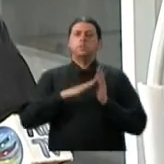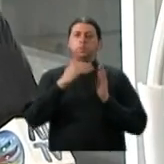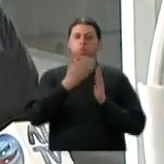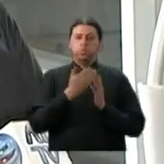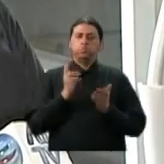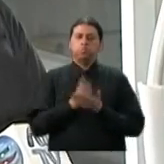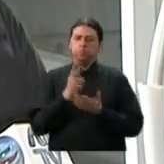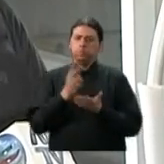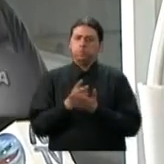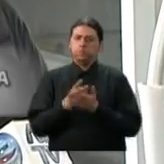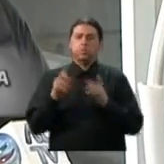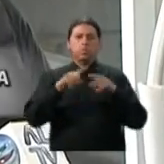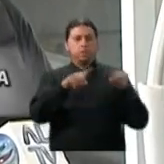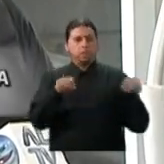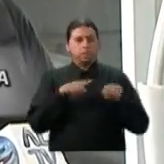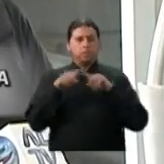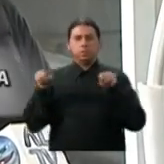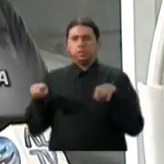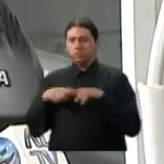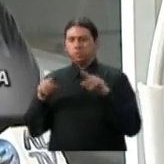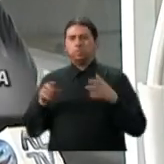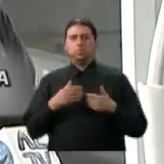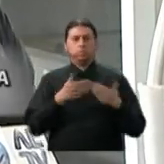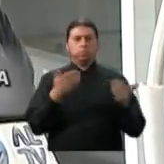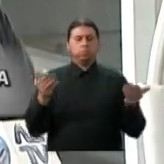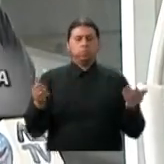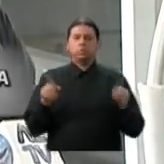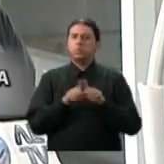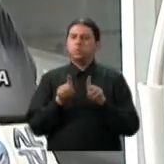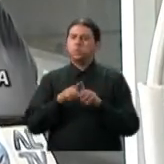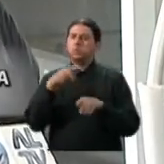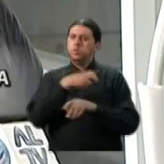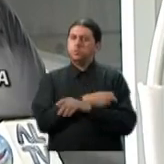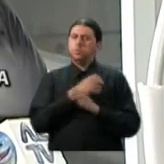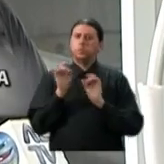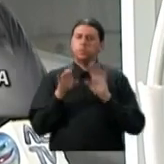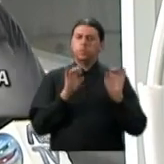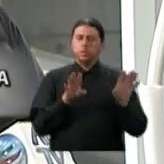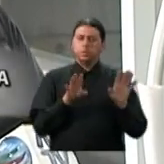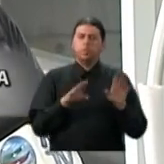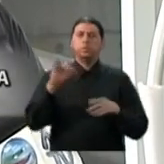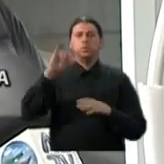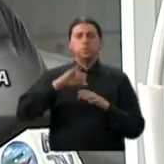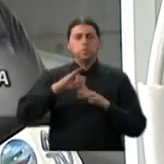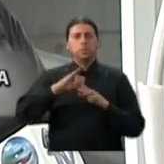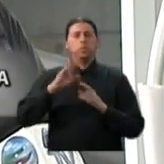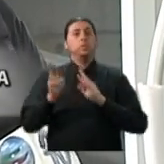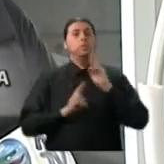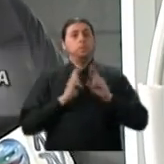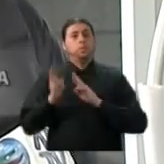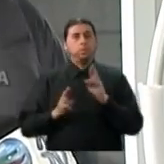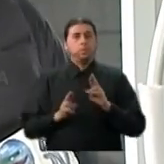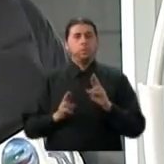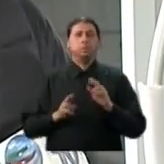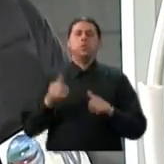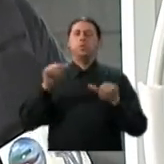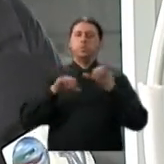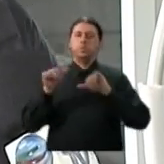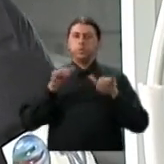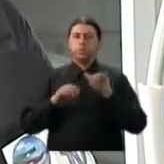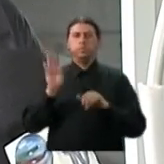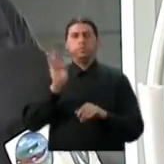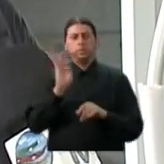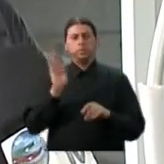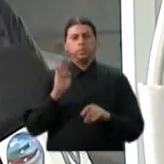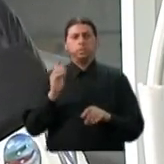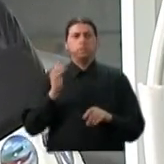são disponibilizadas em todas as salas, e vacinas especiais que estão dentro dos centros de referência de imunobiológico